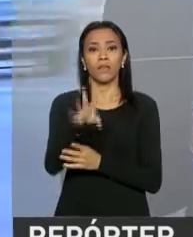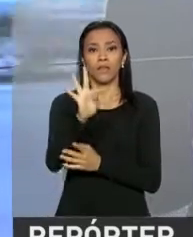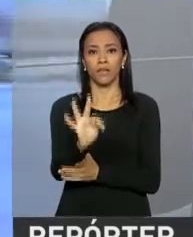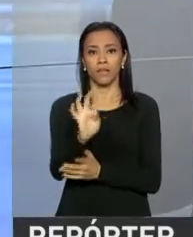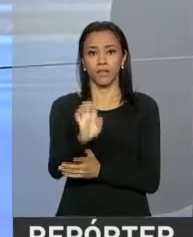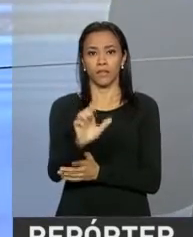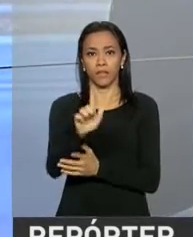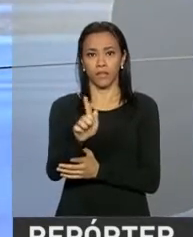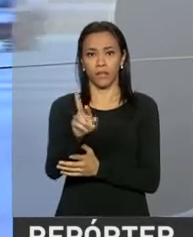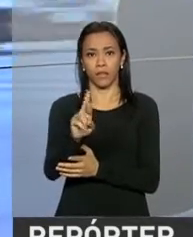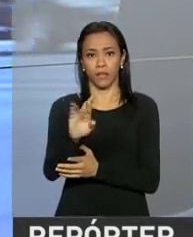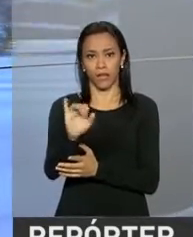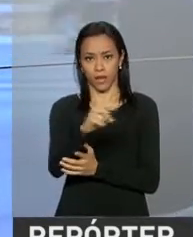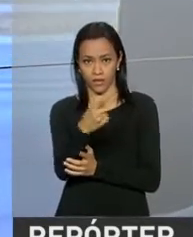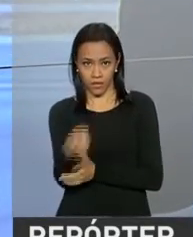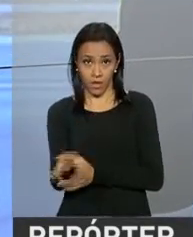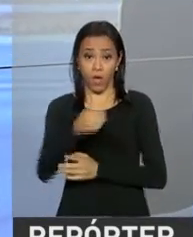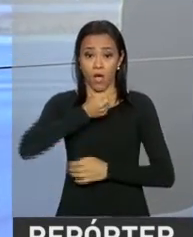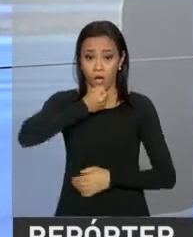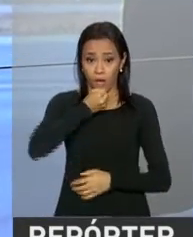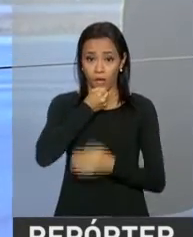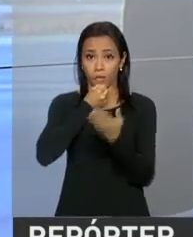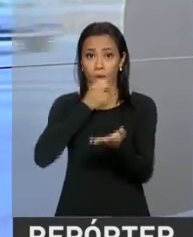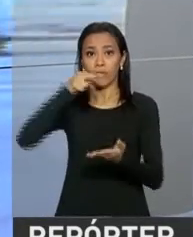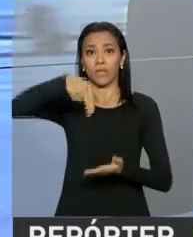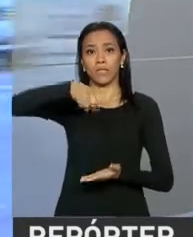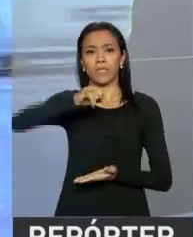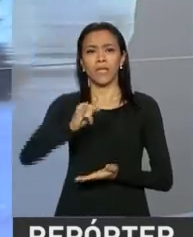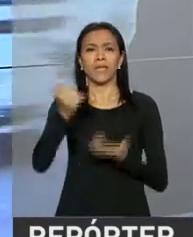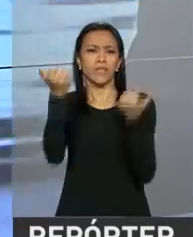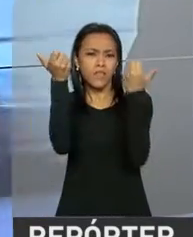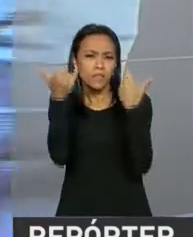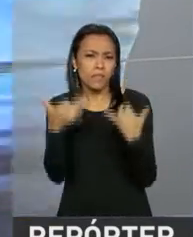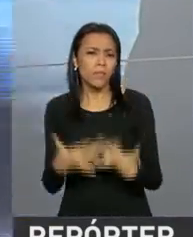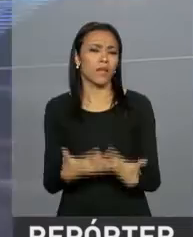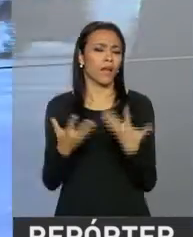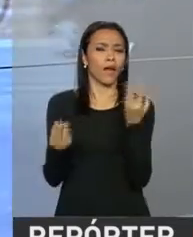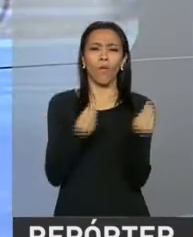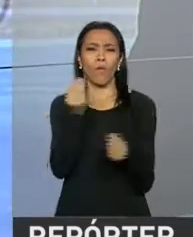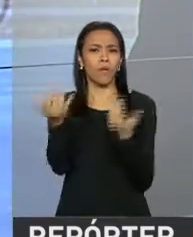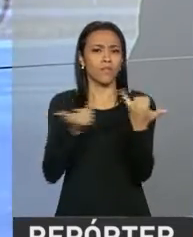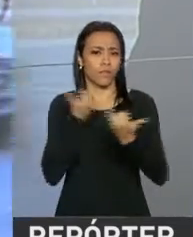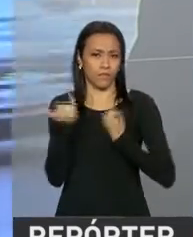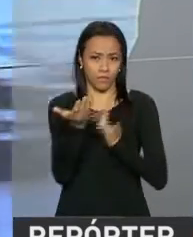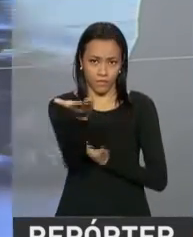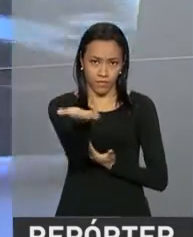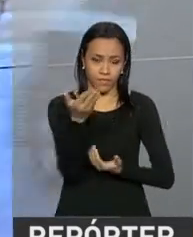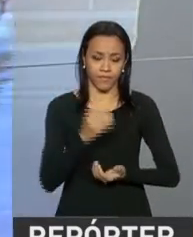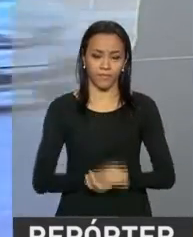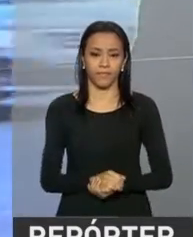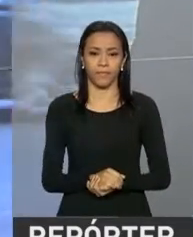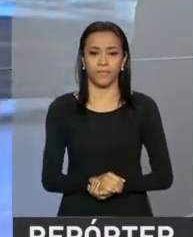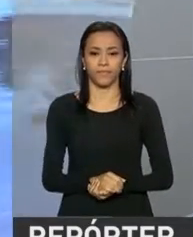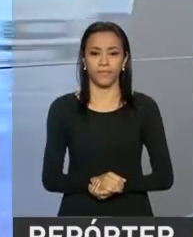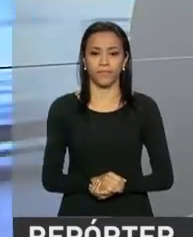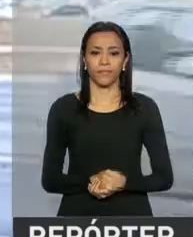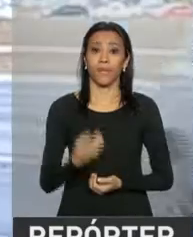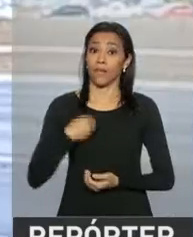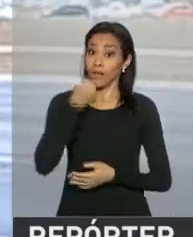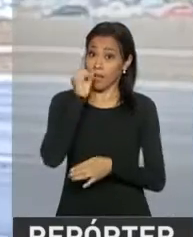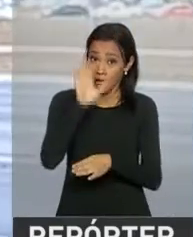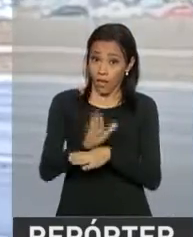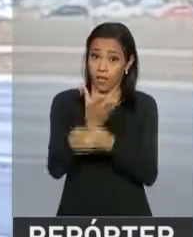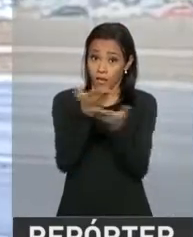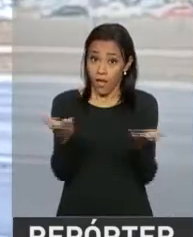aqui no nosso ela já tá repórter ney pereira que traz ao vivo as informações para a gente o lar e boa taxa